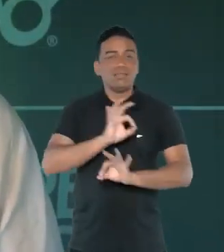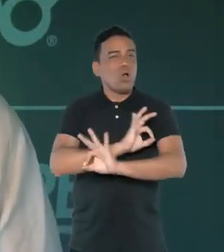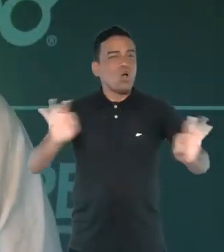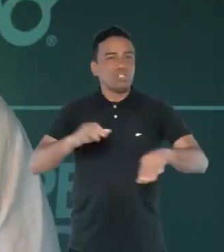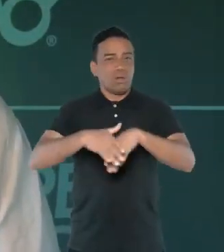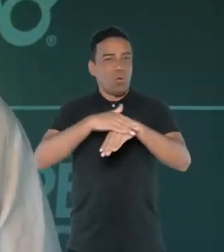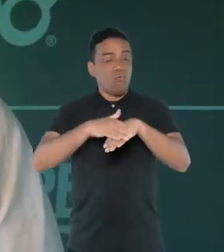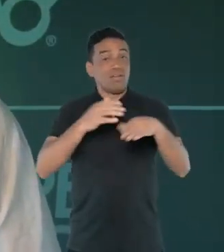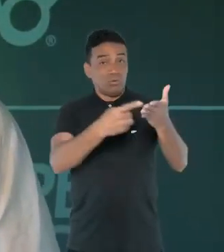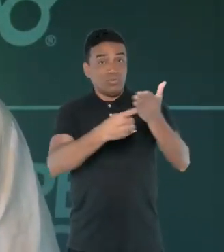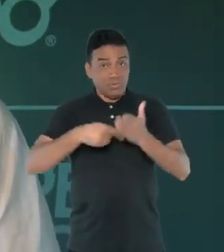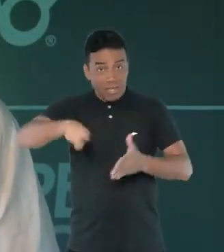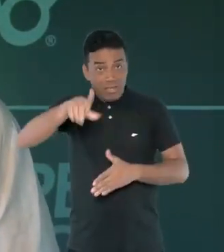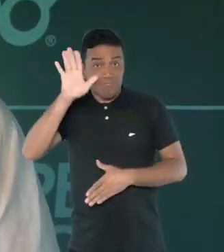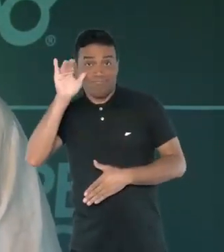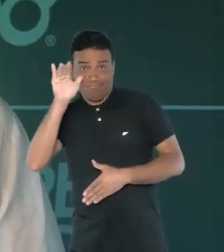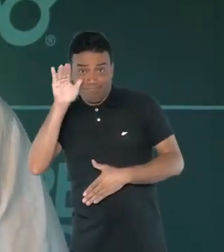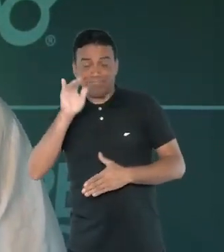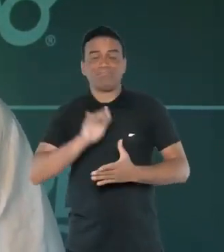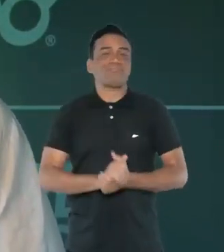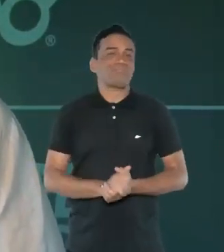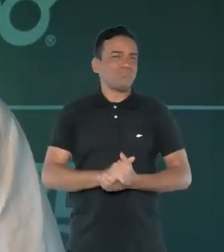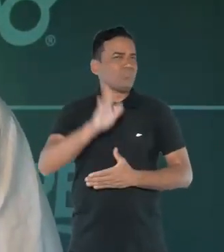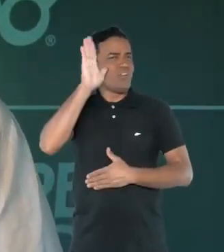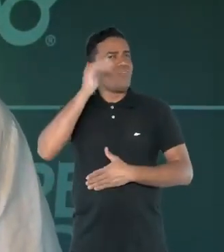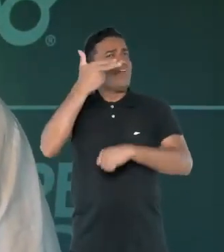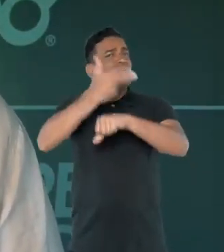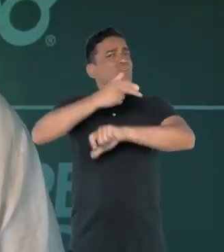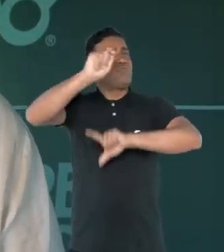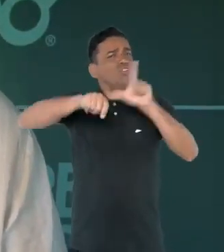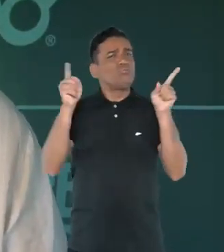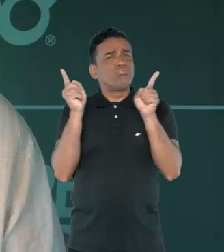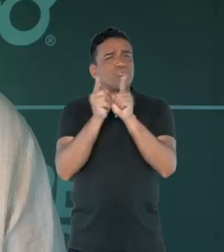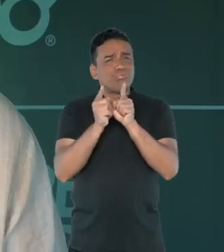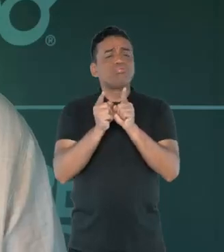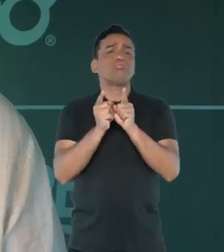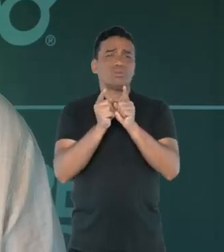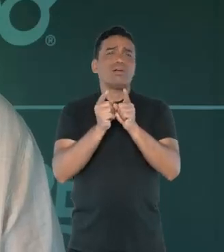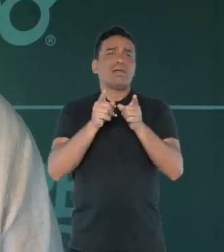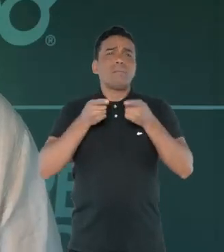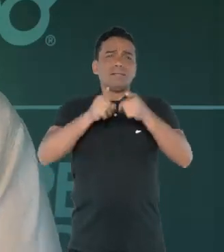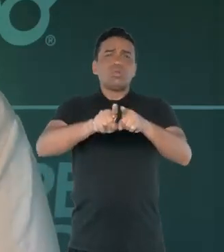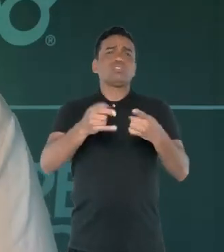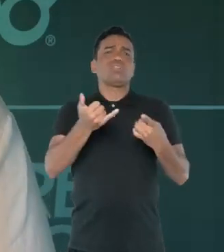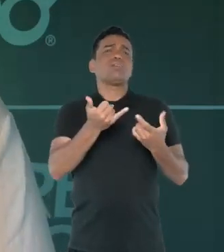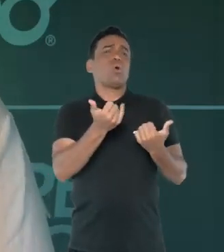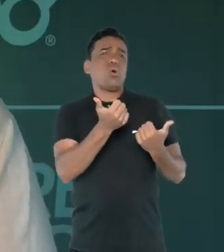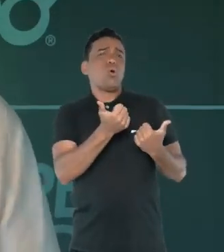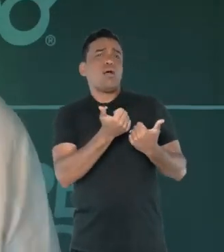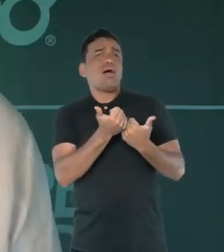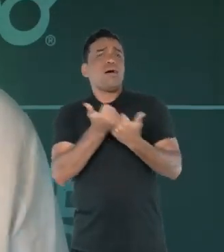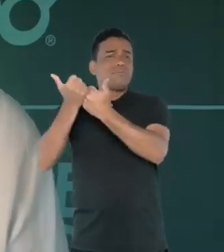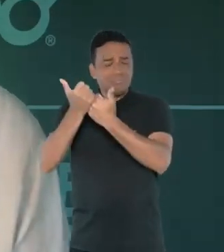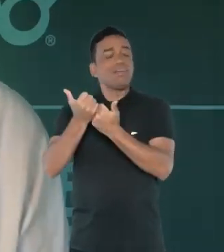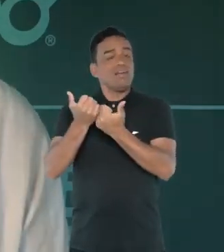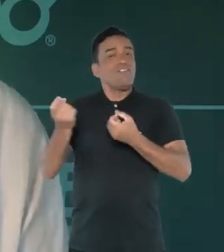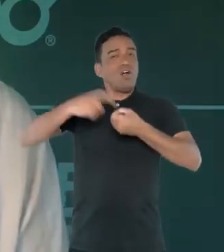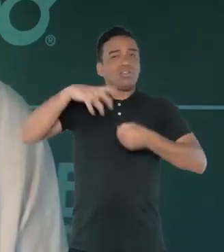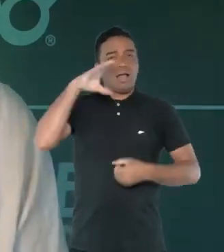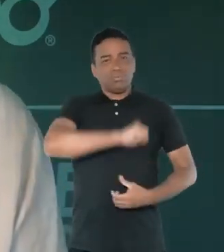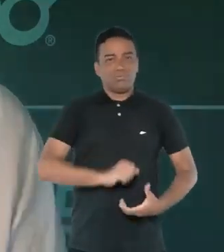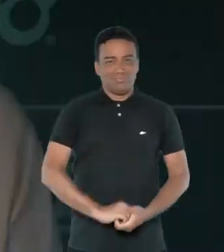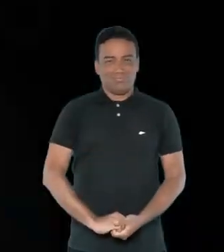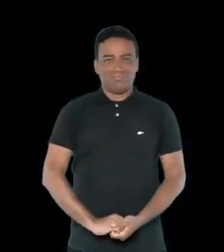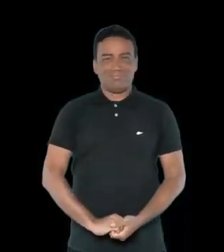convido você, agora que está nos assistindo, a ver um pequeno vídeo do nosso patrocinador e em 1 minuto a gente volta para a